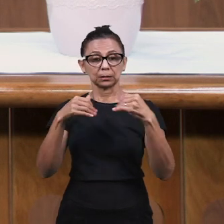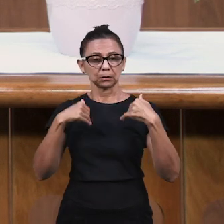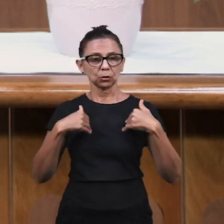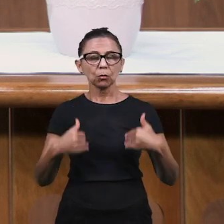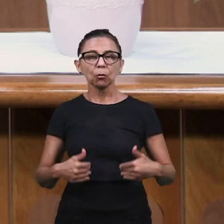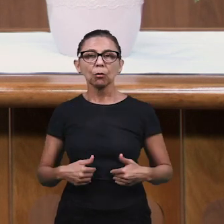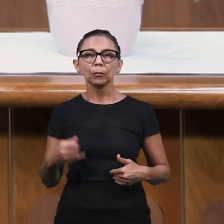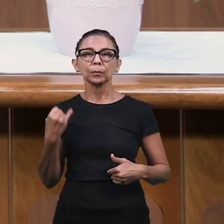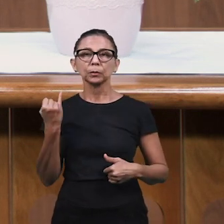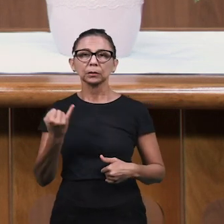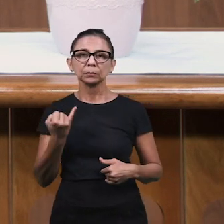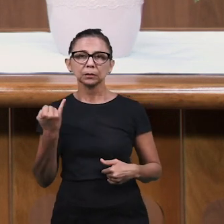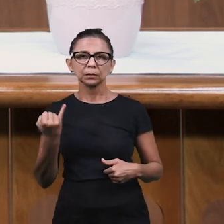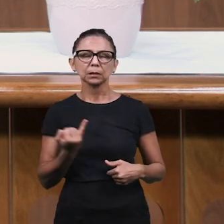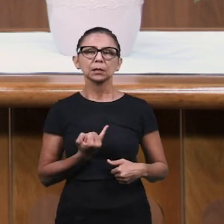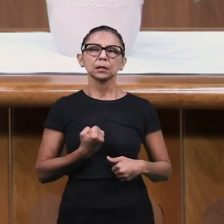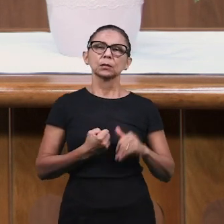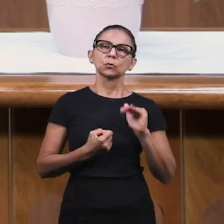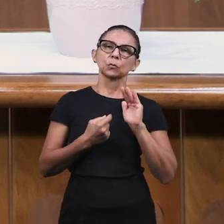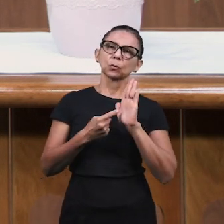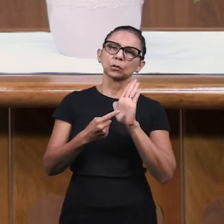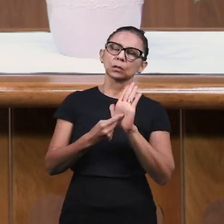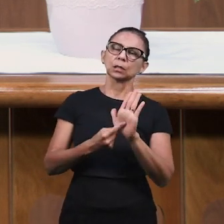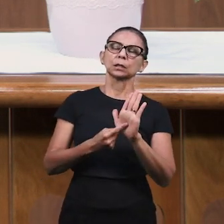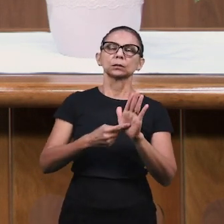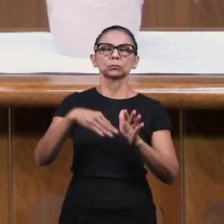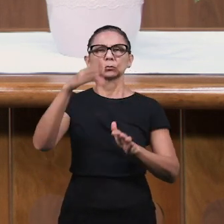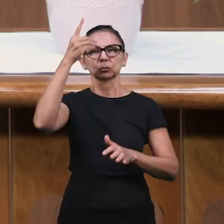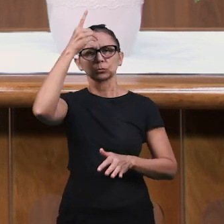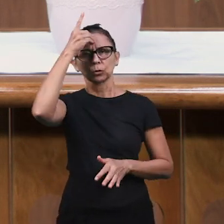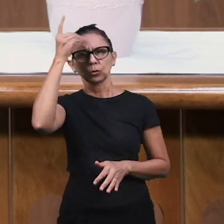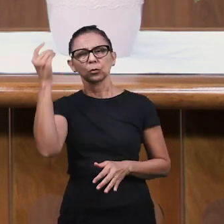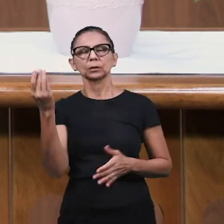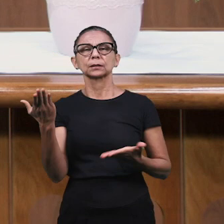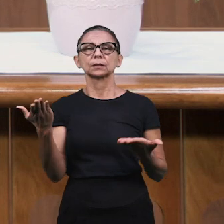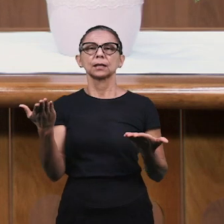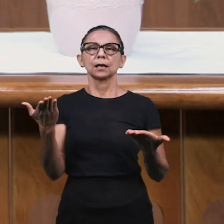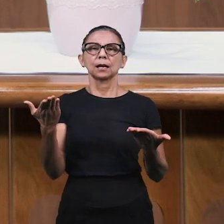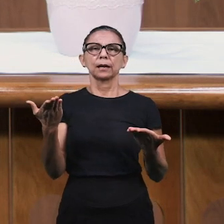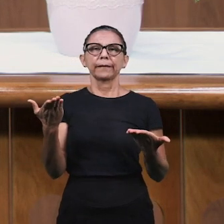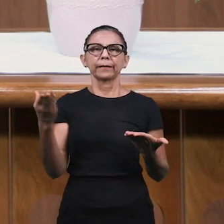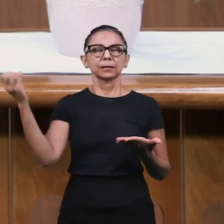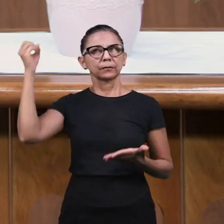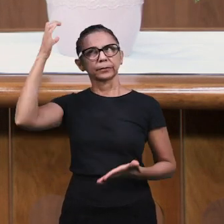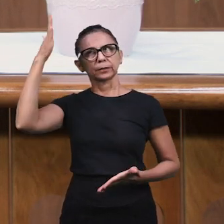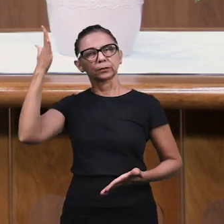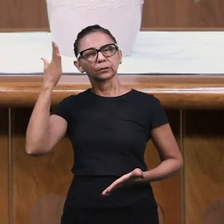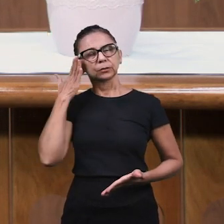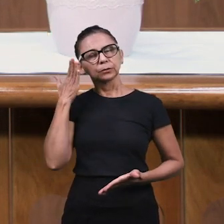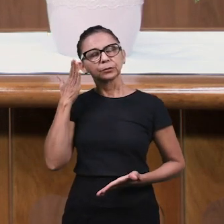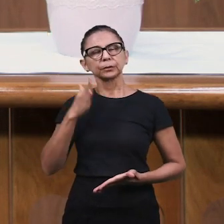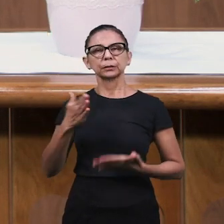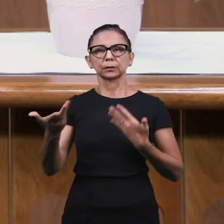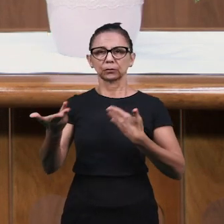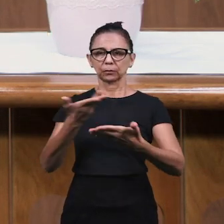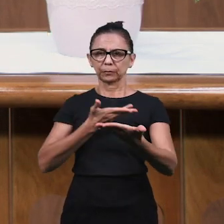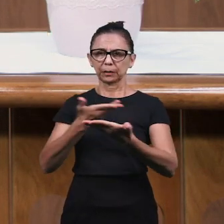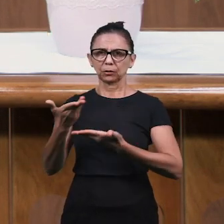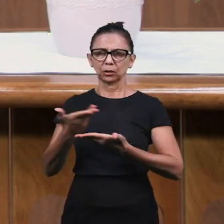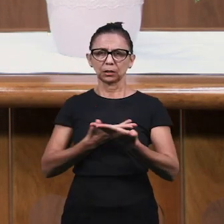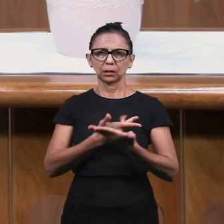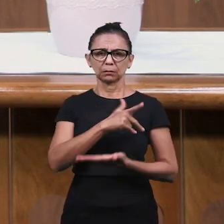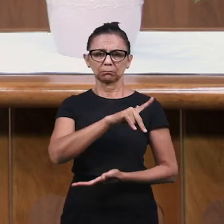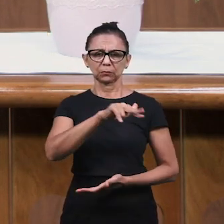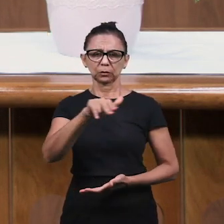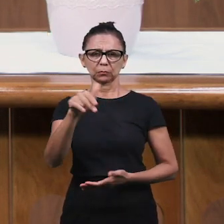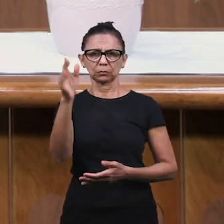corpo, Senhor, com as Suas evidências, os Seus sinais, como nesta tarde podemos viver, Senhor, compartilhando com irmãos